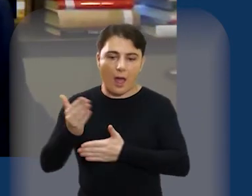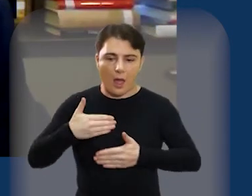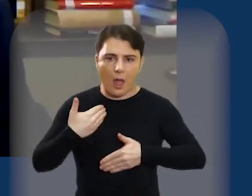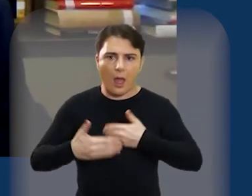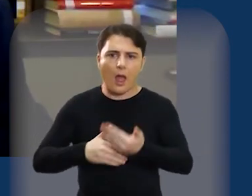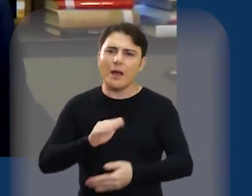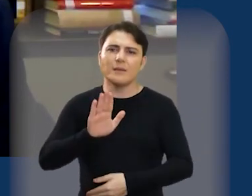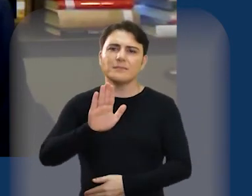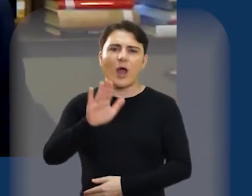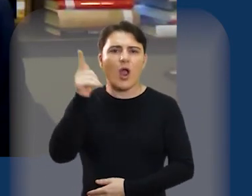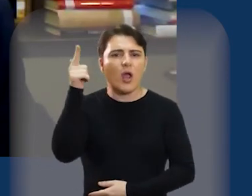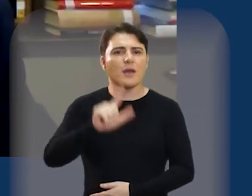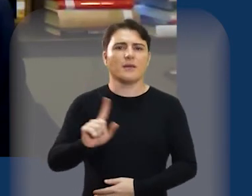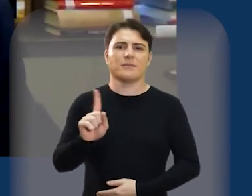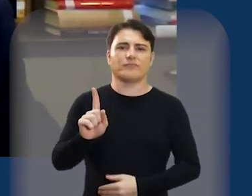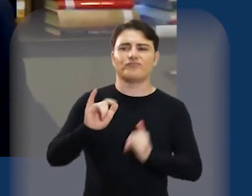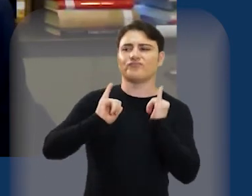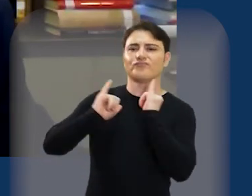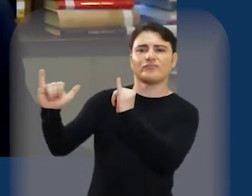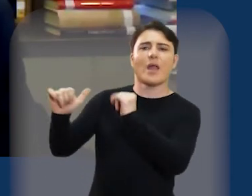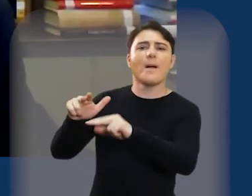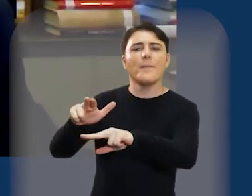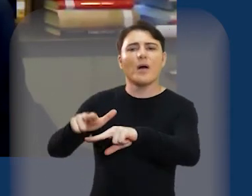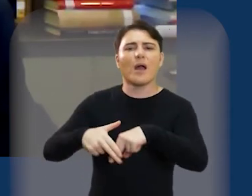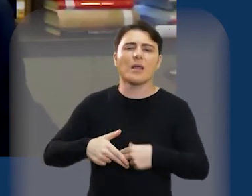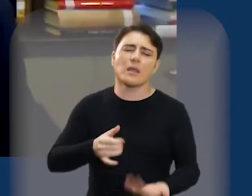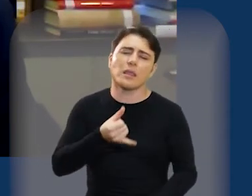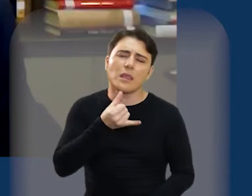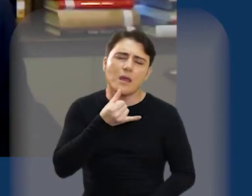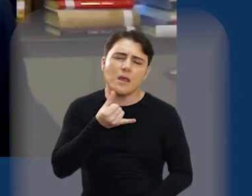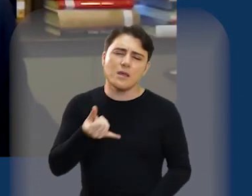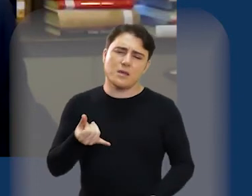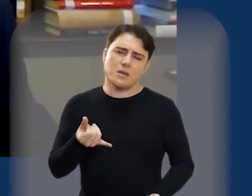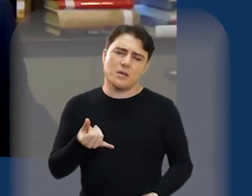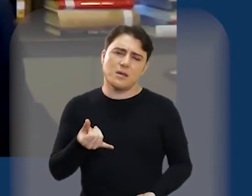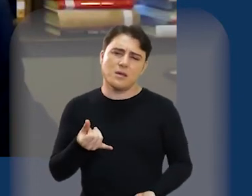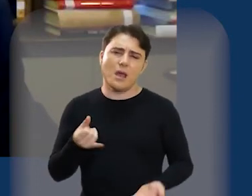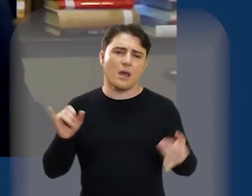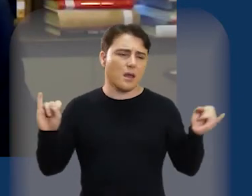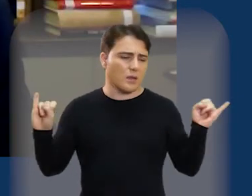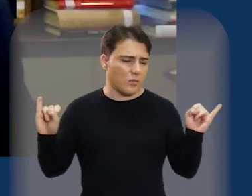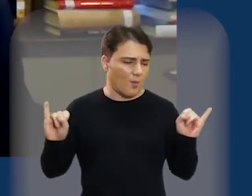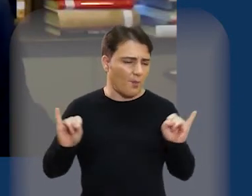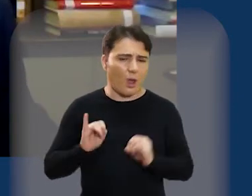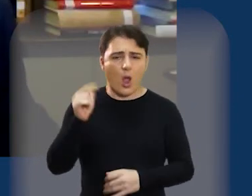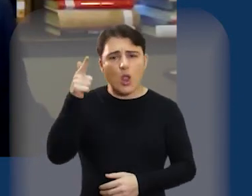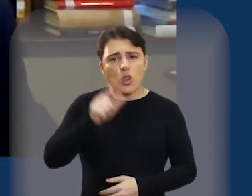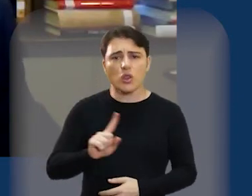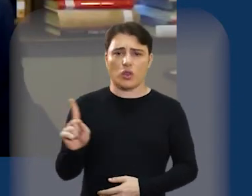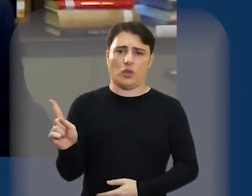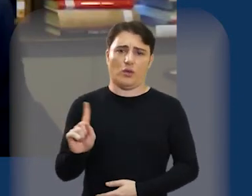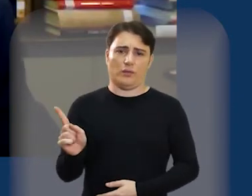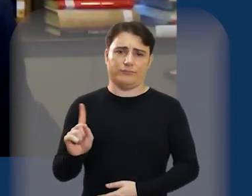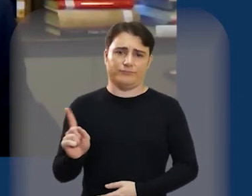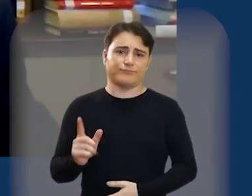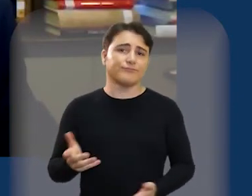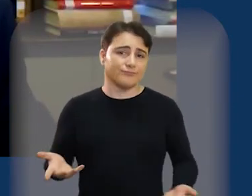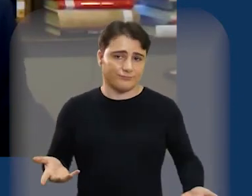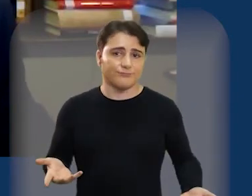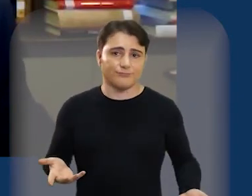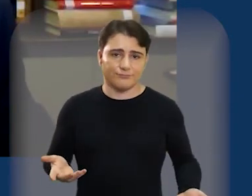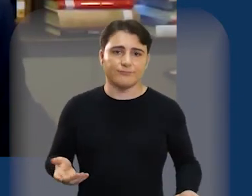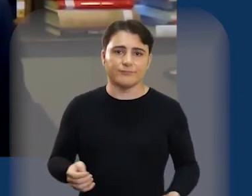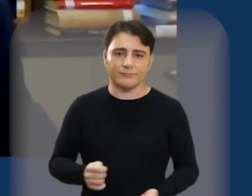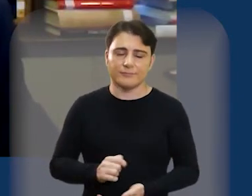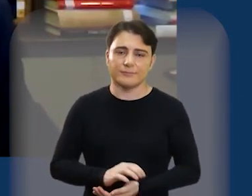e, consequentemente, fica aquela frustração de não conseguir dar sequência à sua redução de